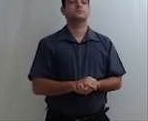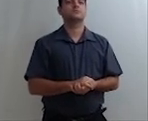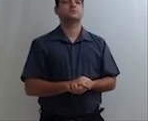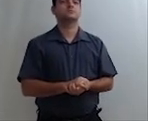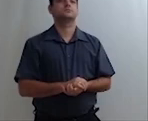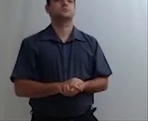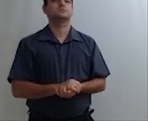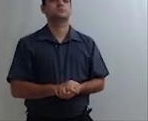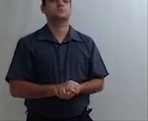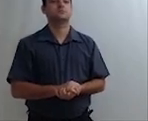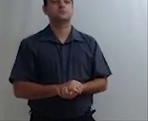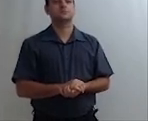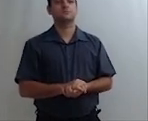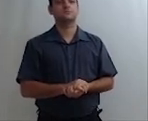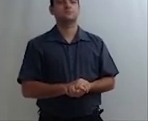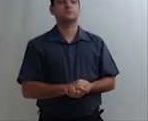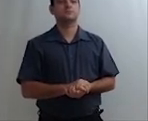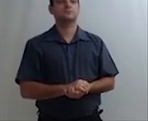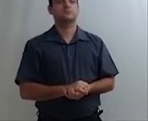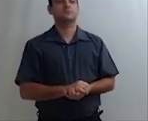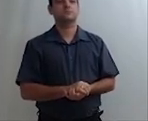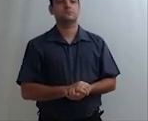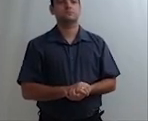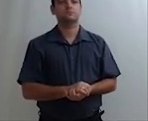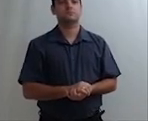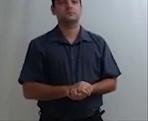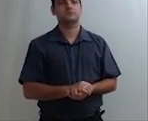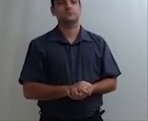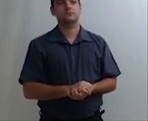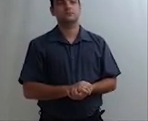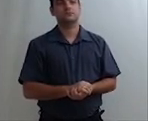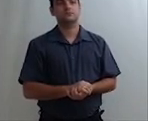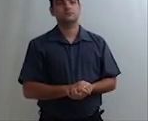Rogério Ministro Rogério esed tá sem